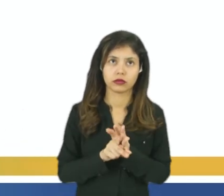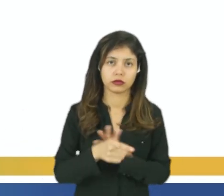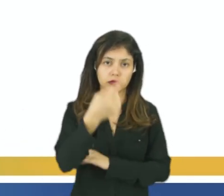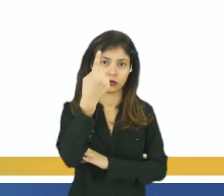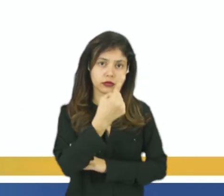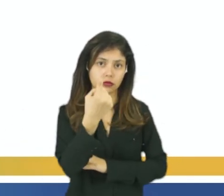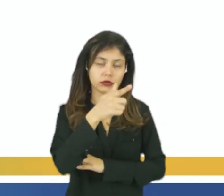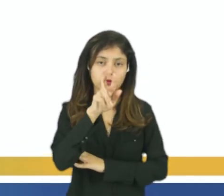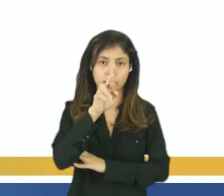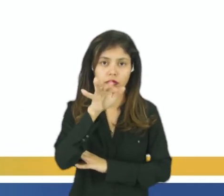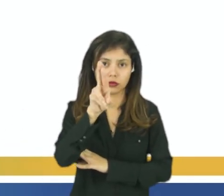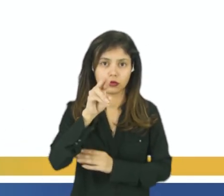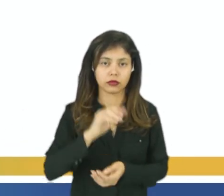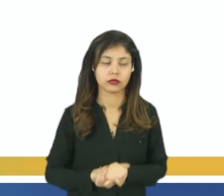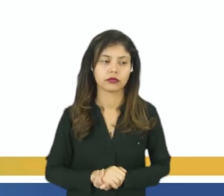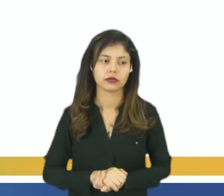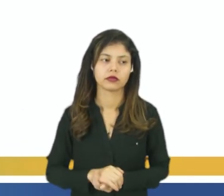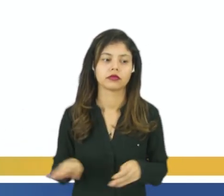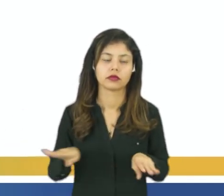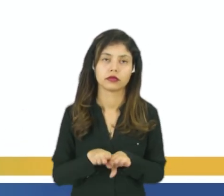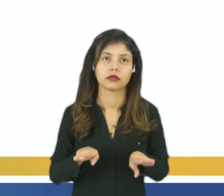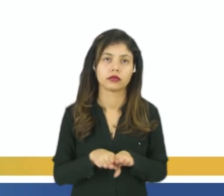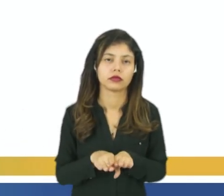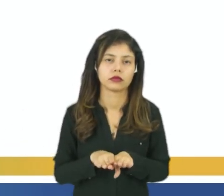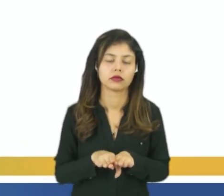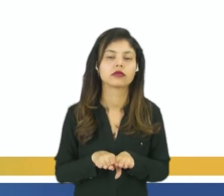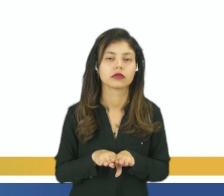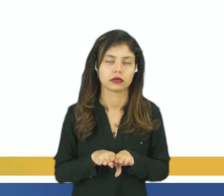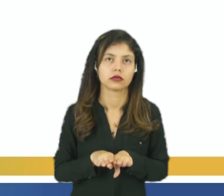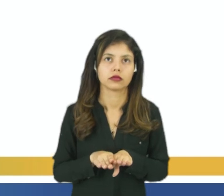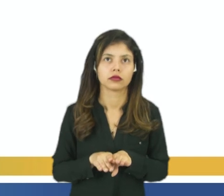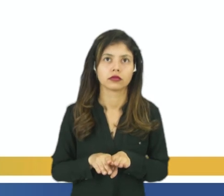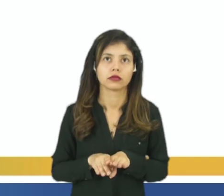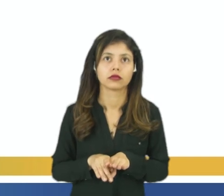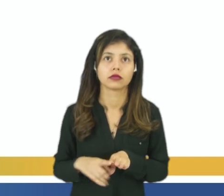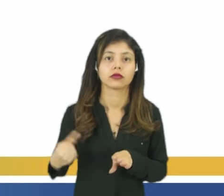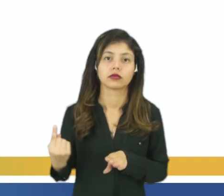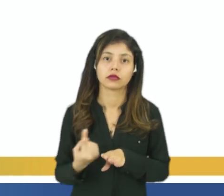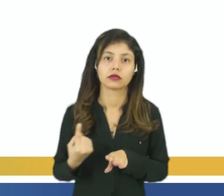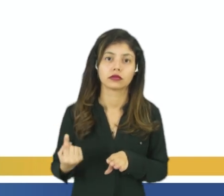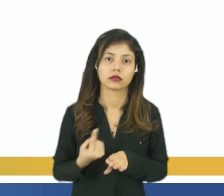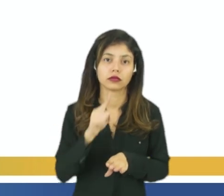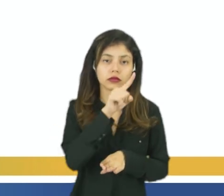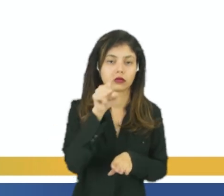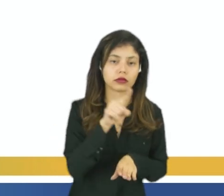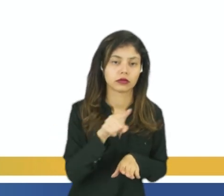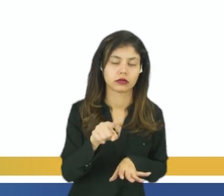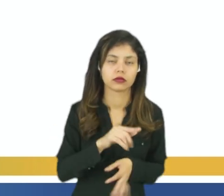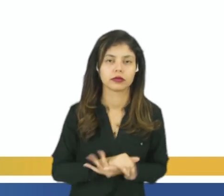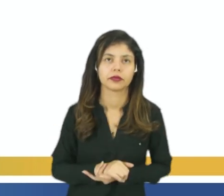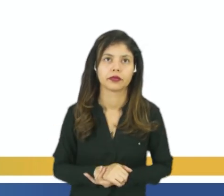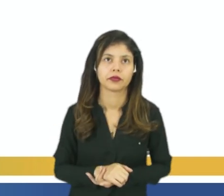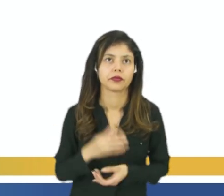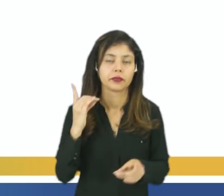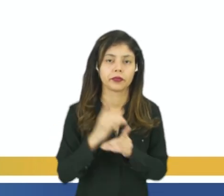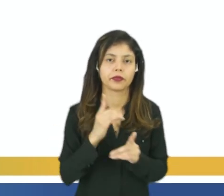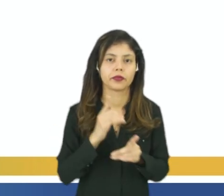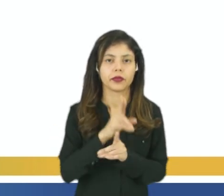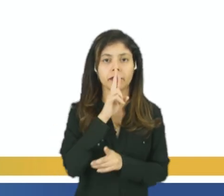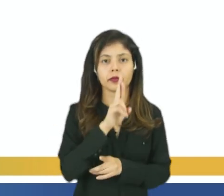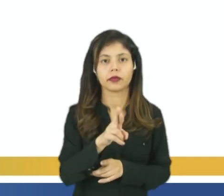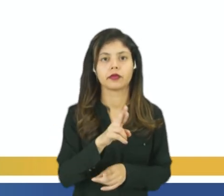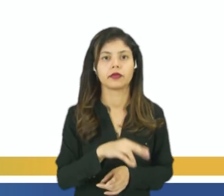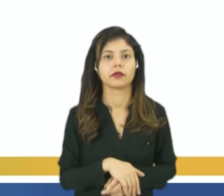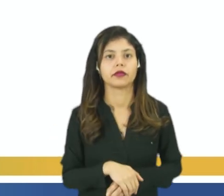e a variável, ou incógnita, é z. Então, nós temos que isolar o nosso z aí e achar a